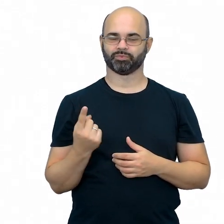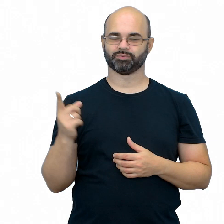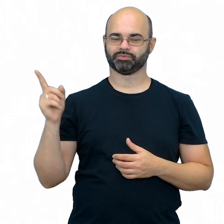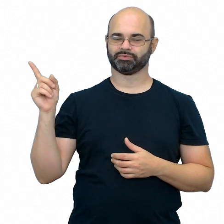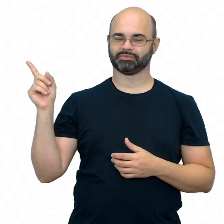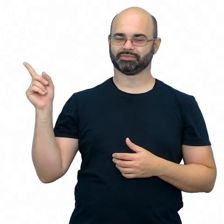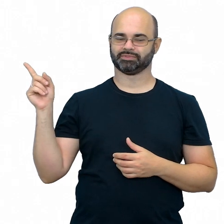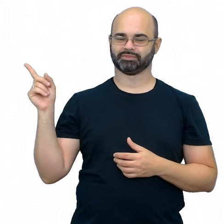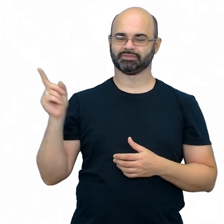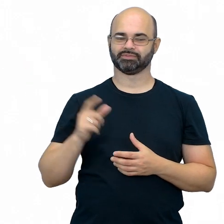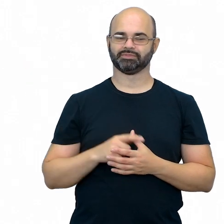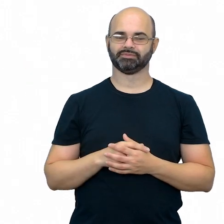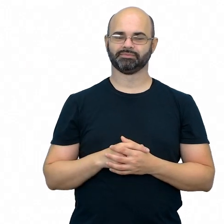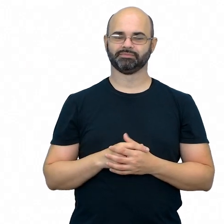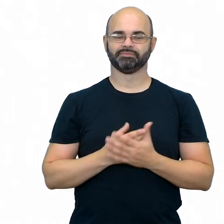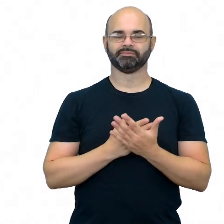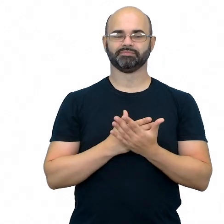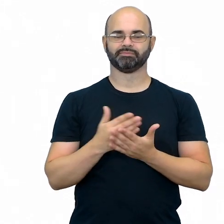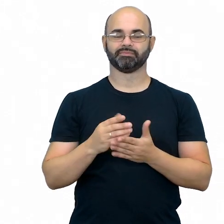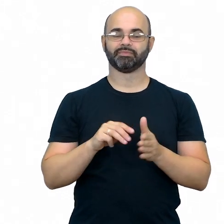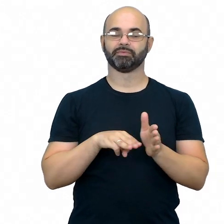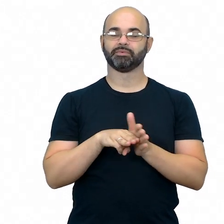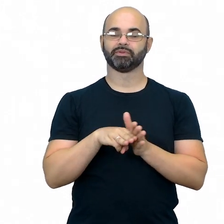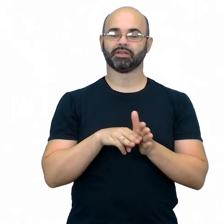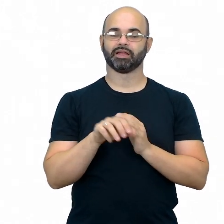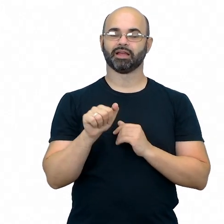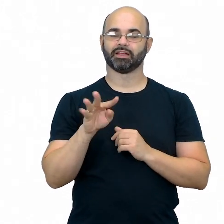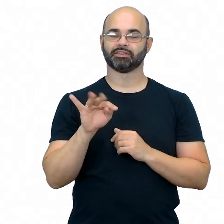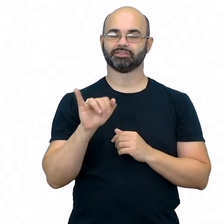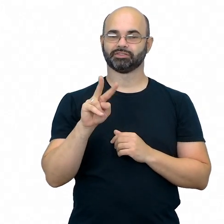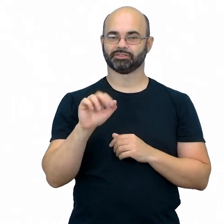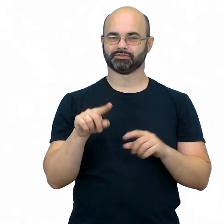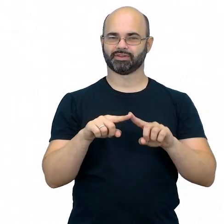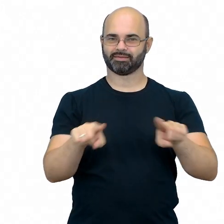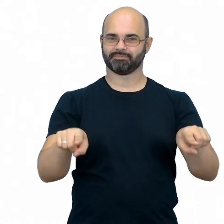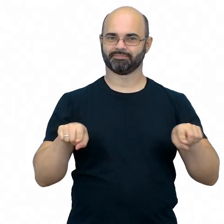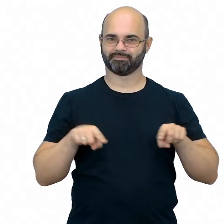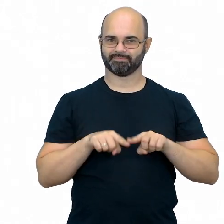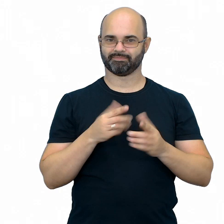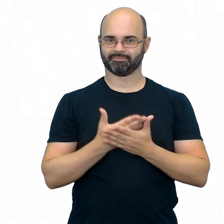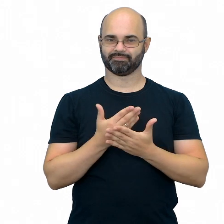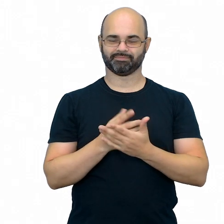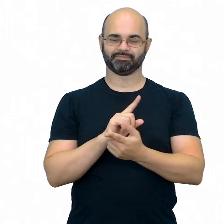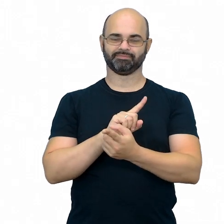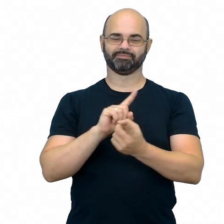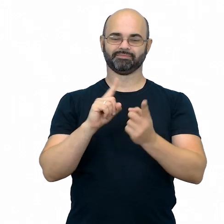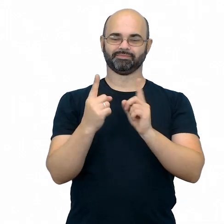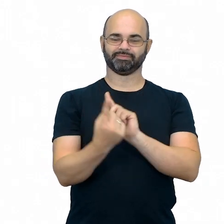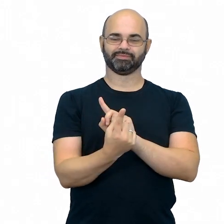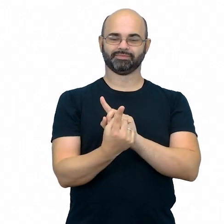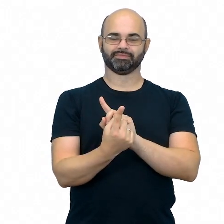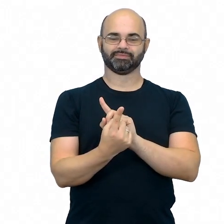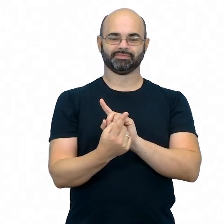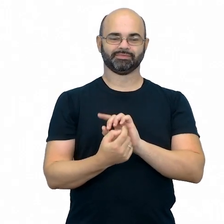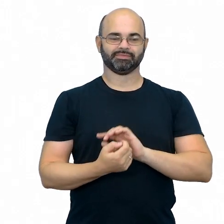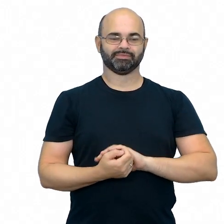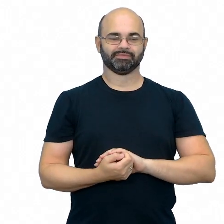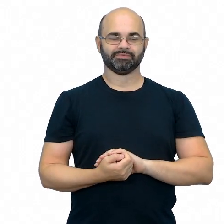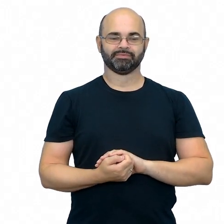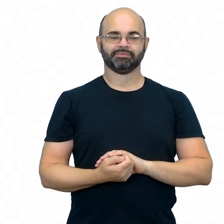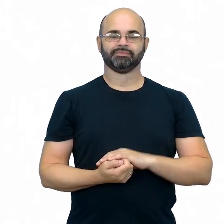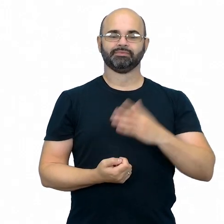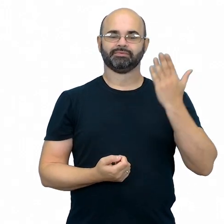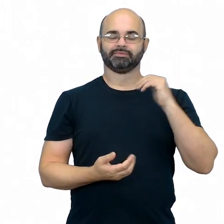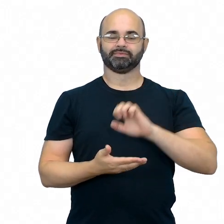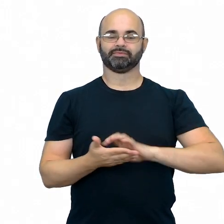da metodologia ativa da sala de aula invertida, que foi aplicada, né, na sequência de atividade 4,